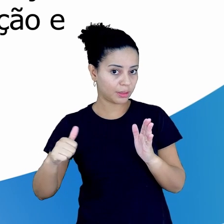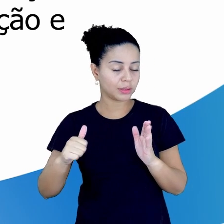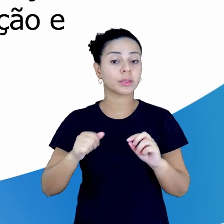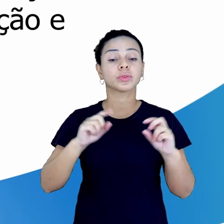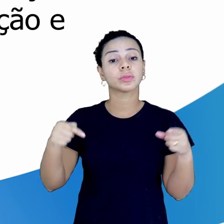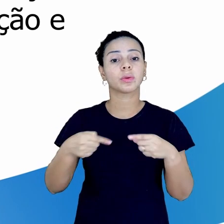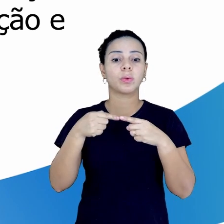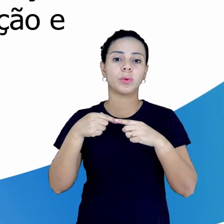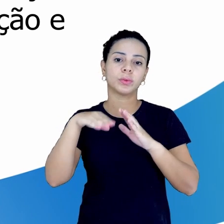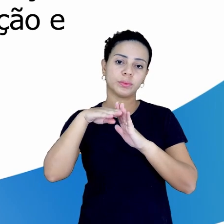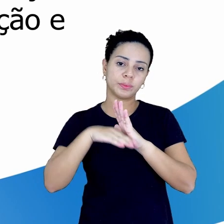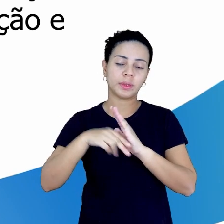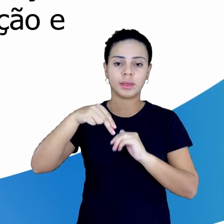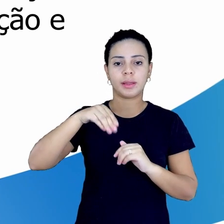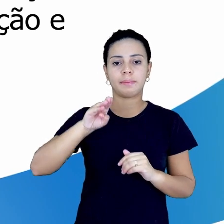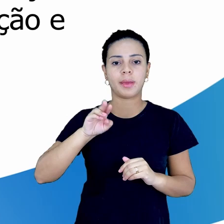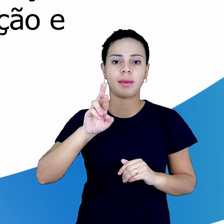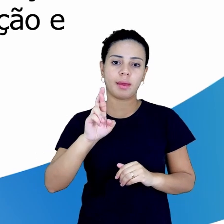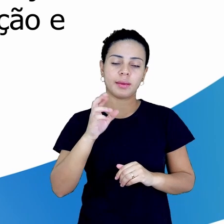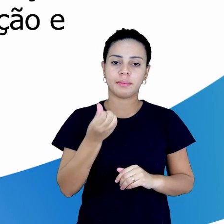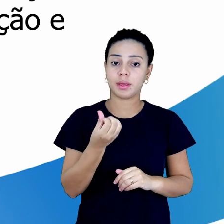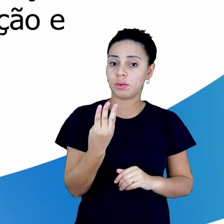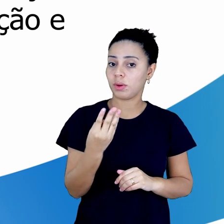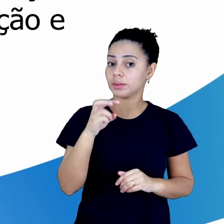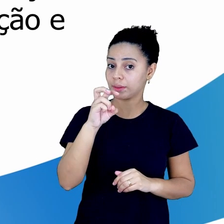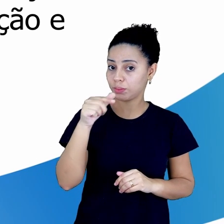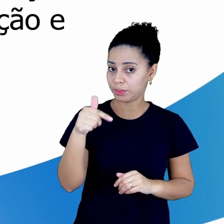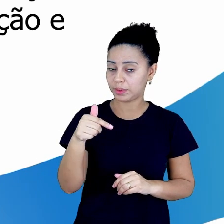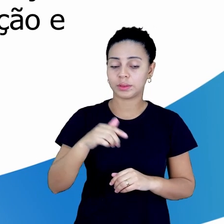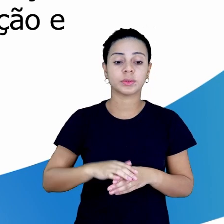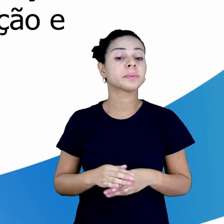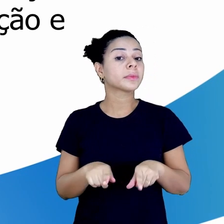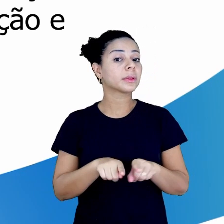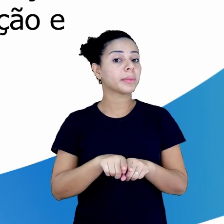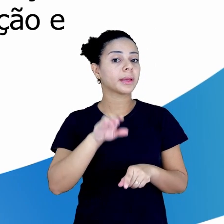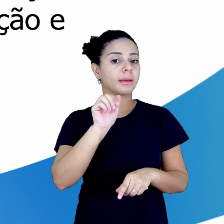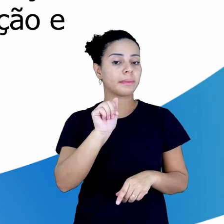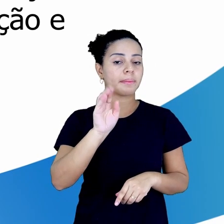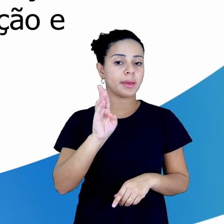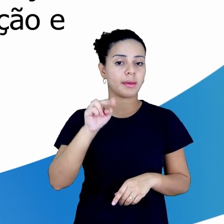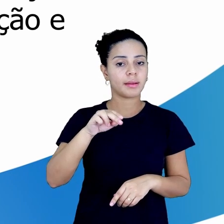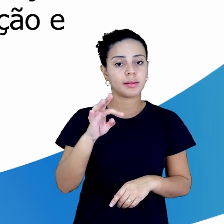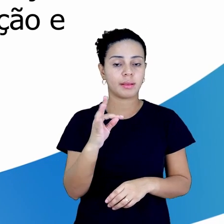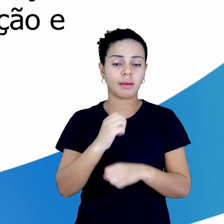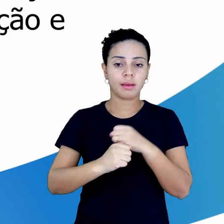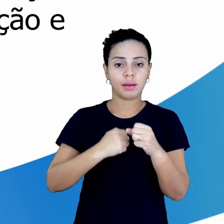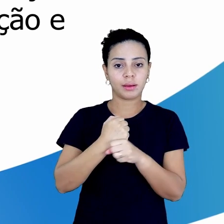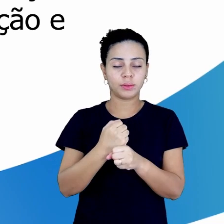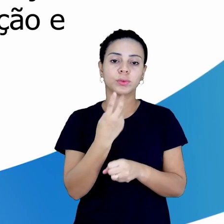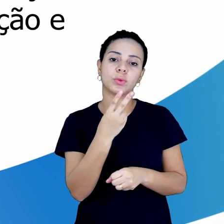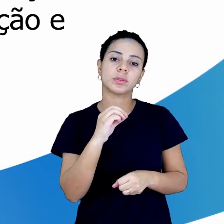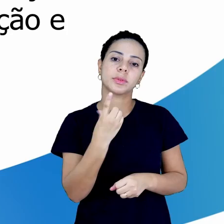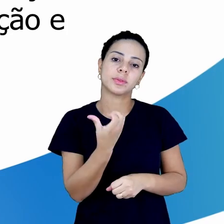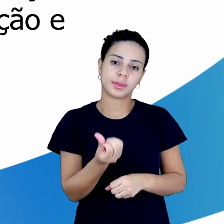e de caracterização, segundo a norma brasileira NBR 6457, ABNT